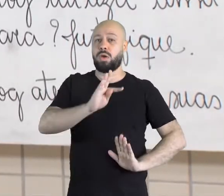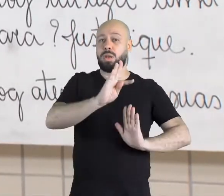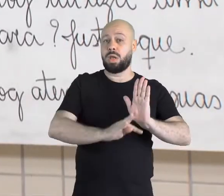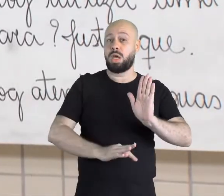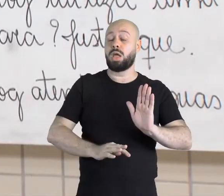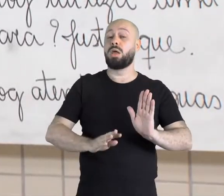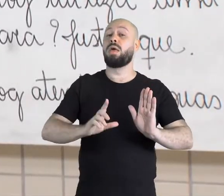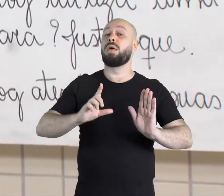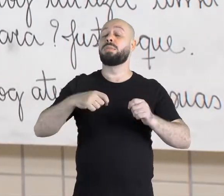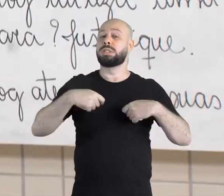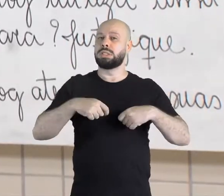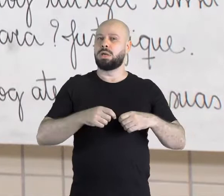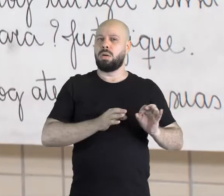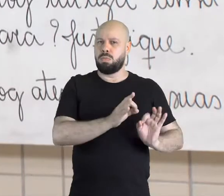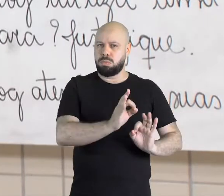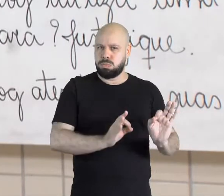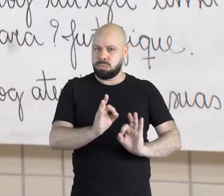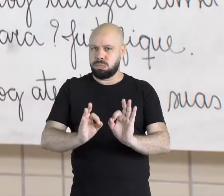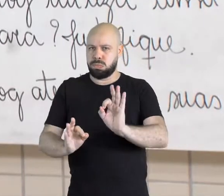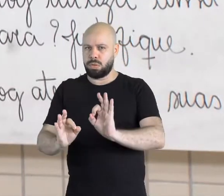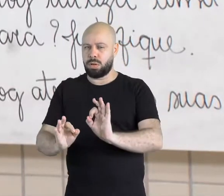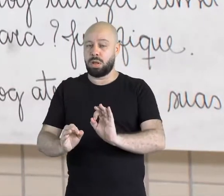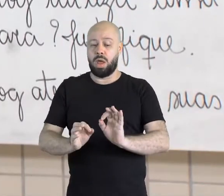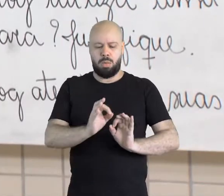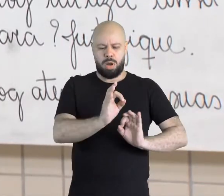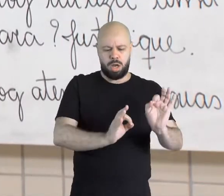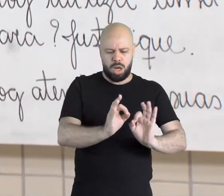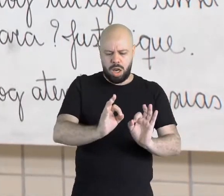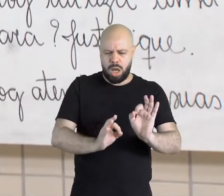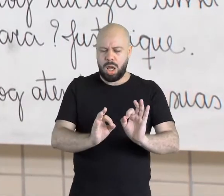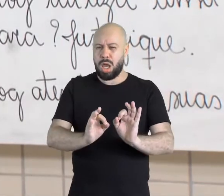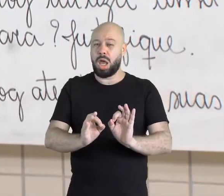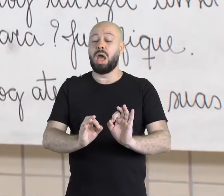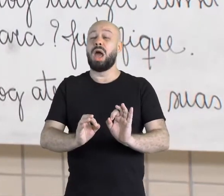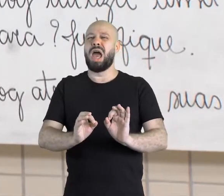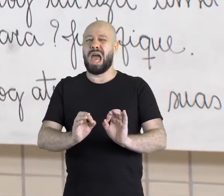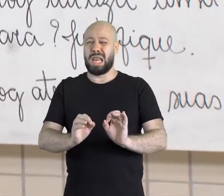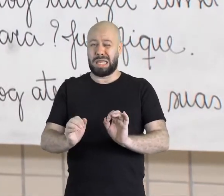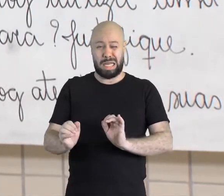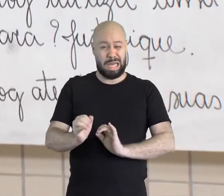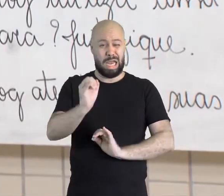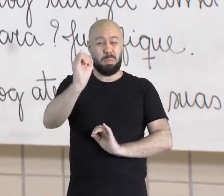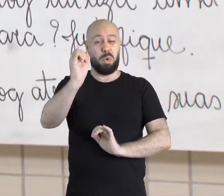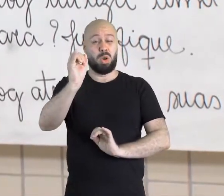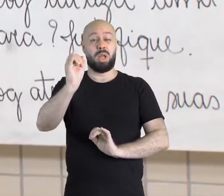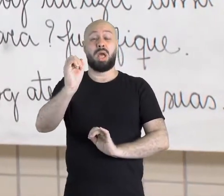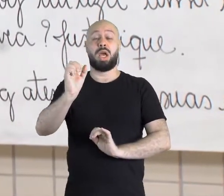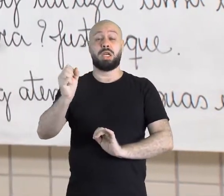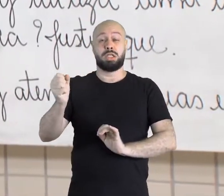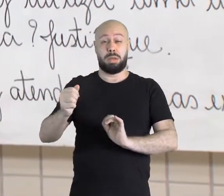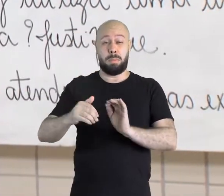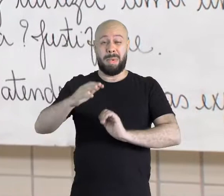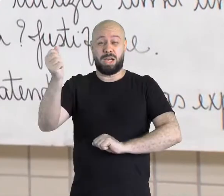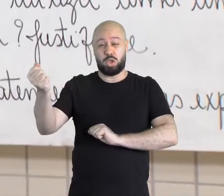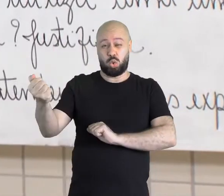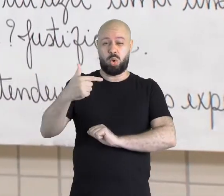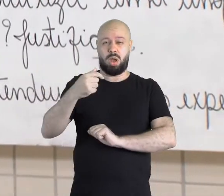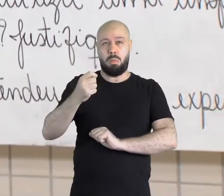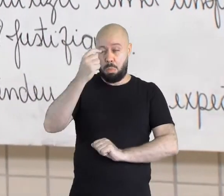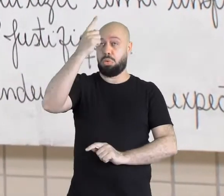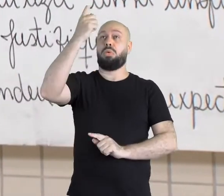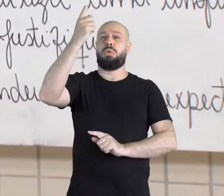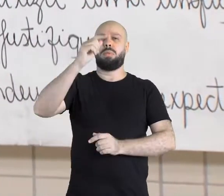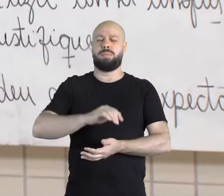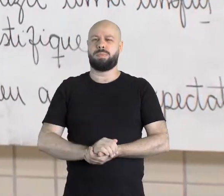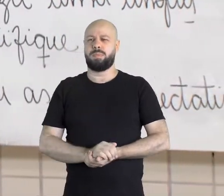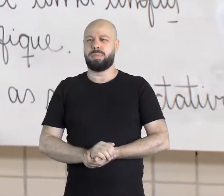ser planejado. O planejamento, ele é mais válido que inspiração na hora de produzir um texto. Eu sempre falo isso para os meus alunos.